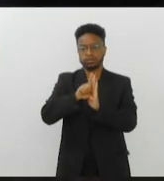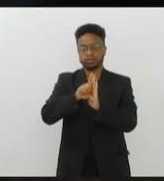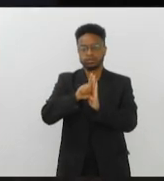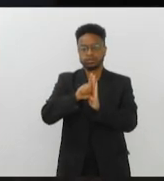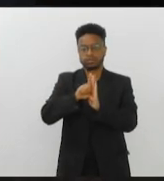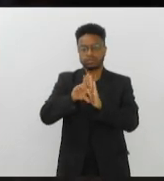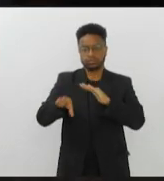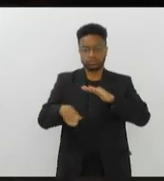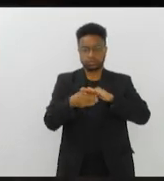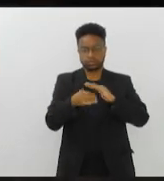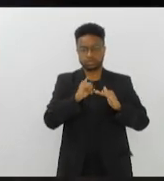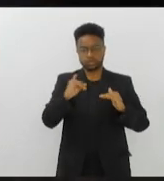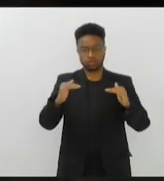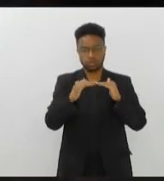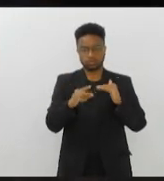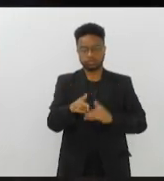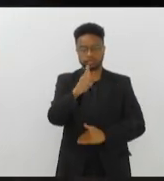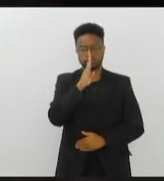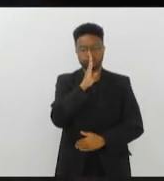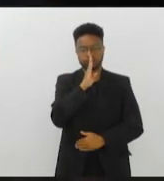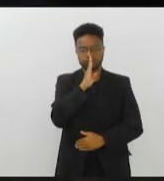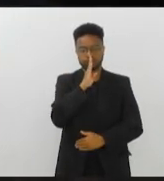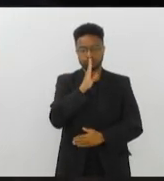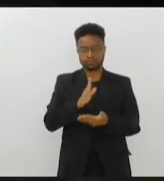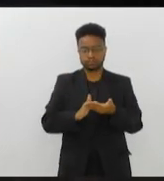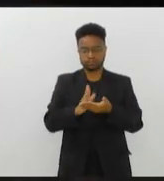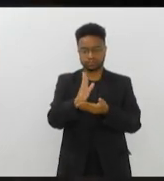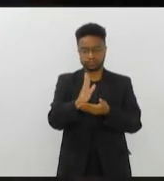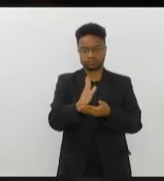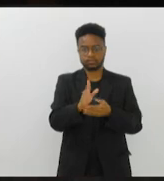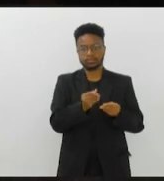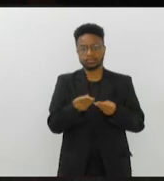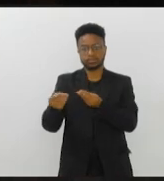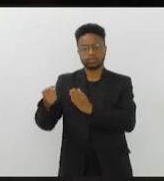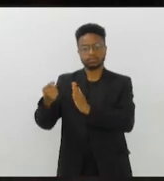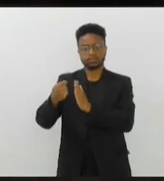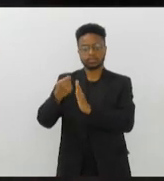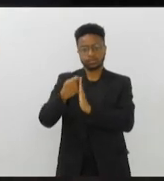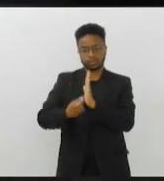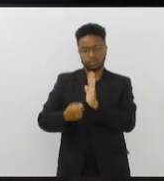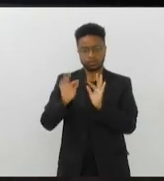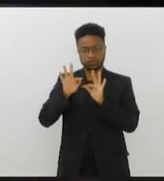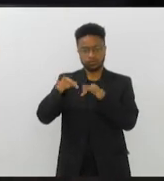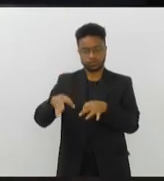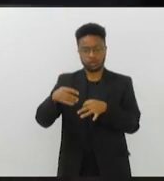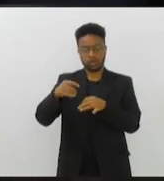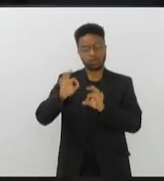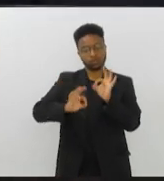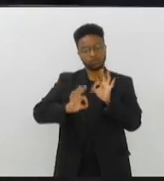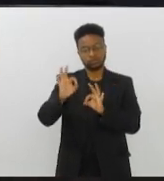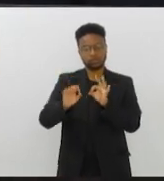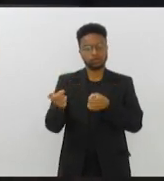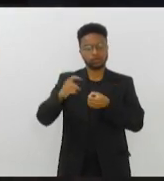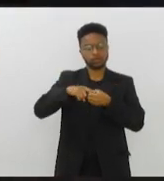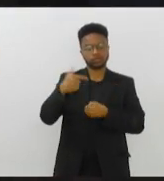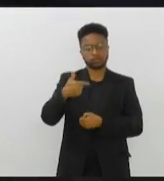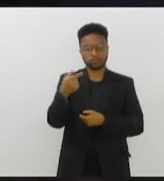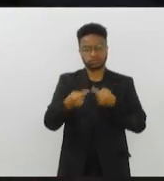Em votação, projeto assim emendado. Senhores que aprovam, permaneçam como estão. Aprovado. Vai a redação do vencido para a segunda